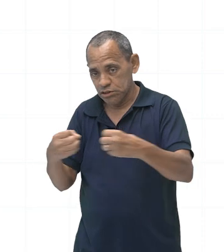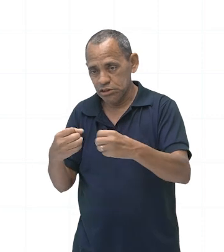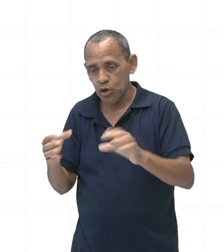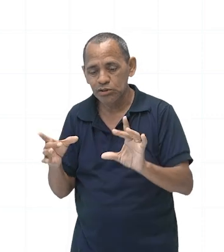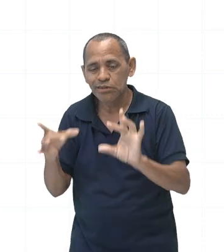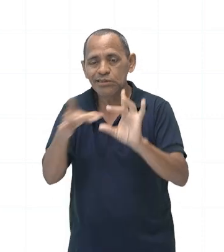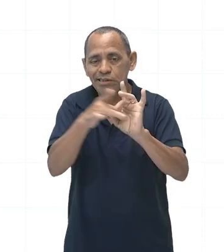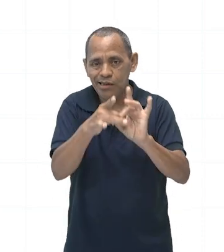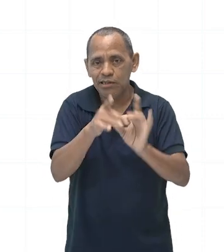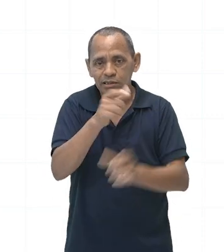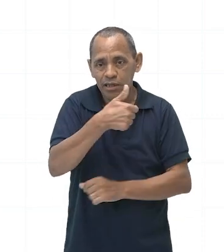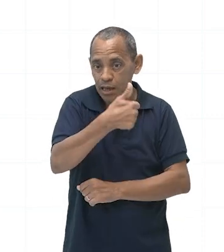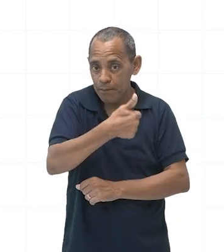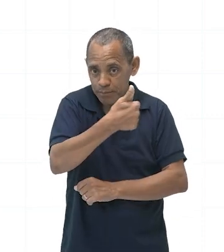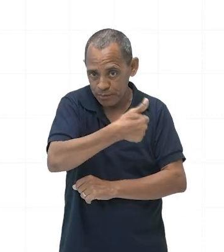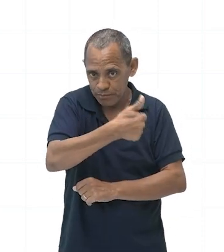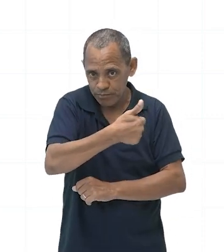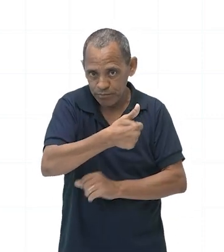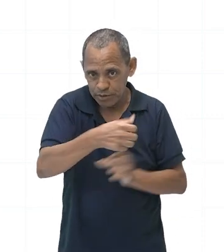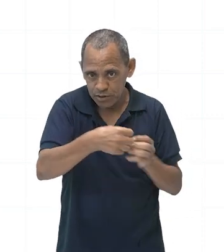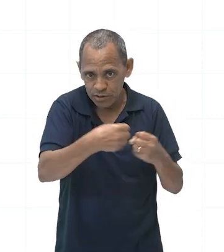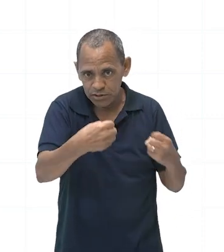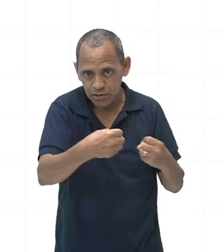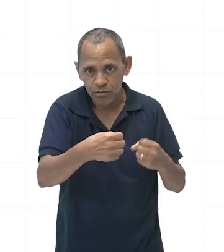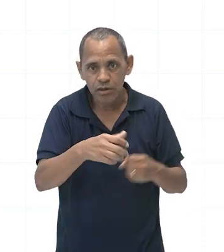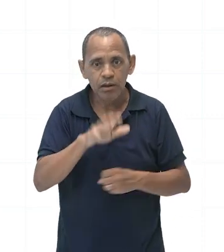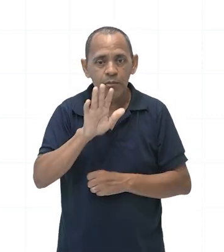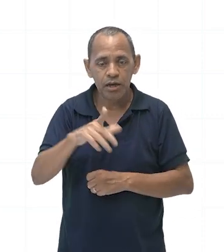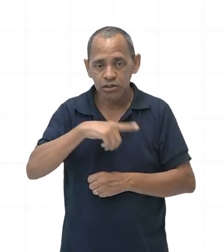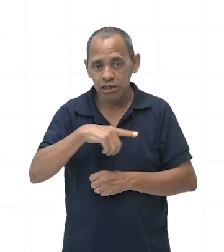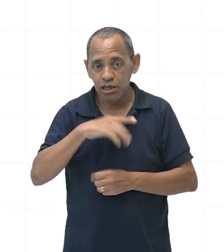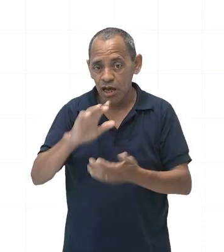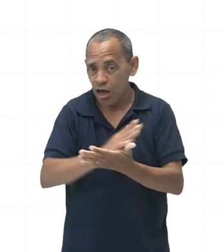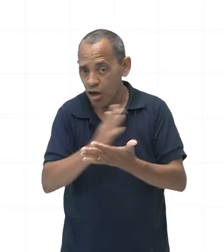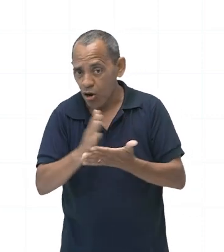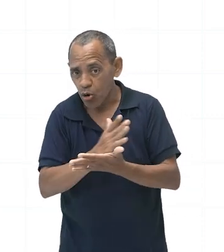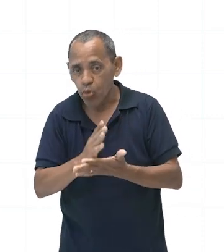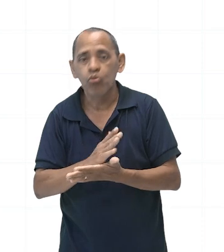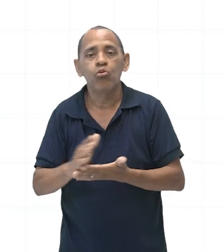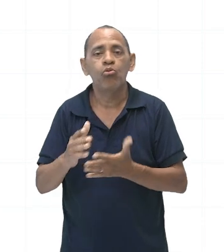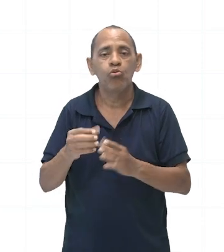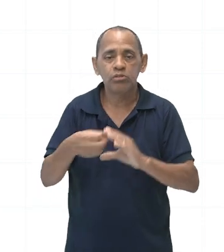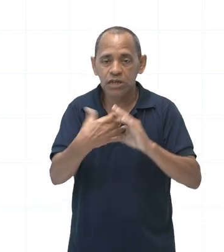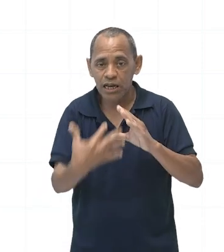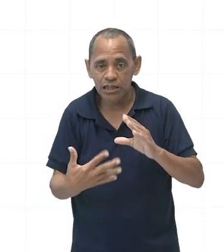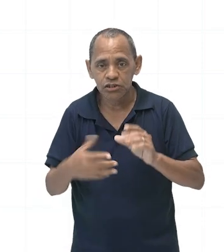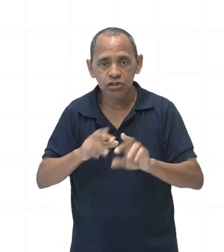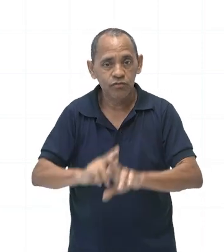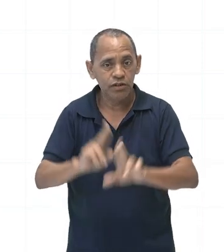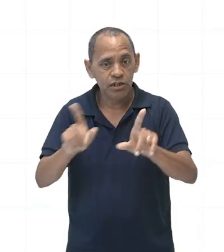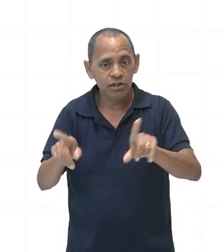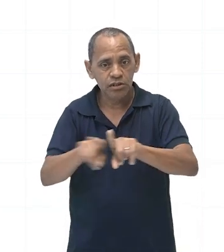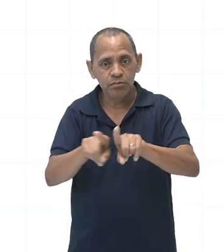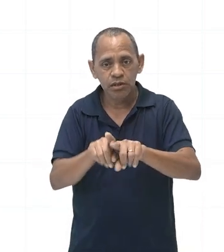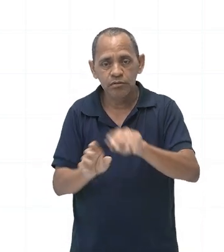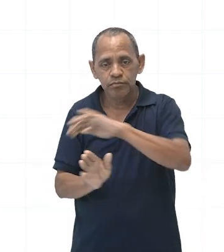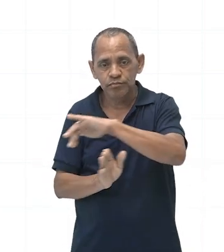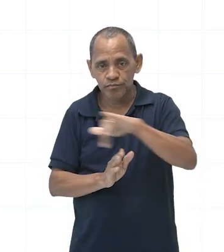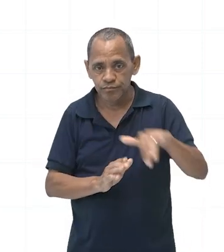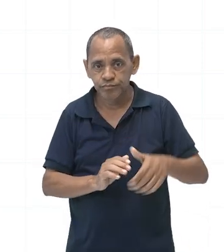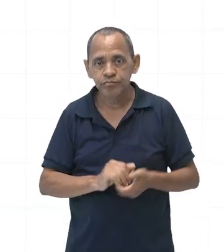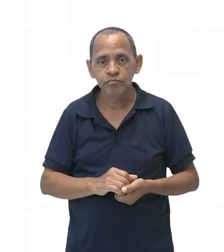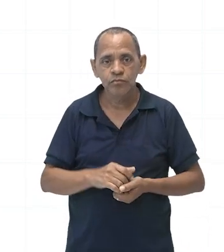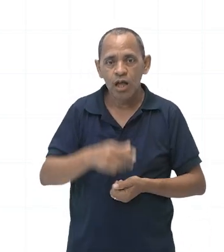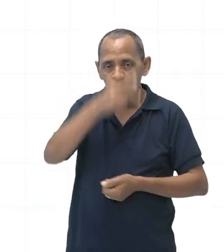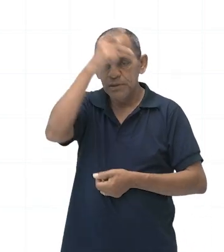primeira. Só que aqui a gente tem alguns elementos diferentes. Então, observem aí comigo, as pessoas acham que os